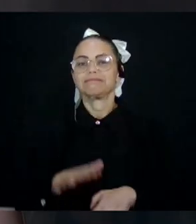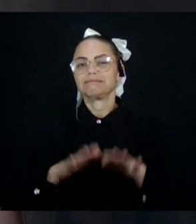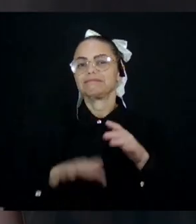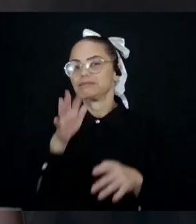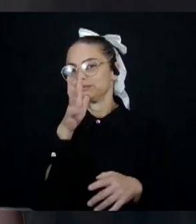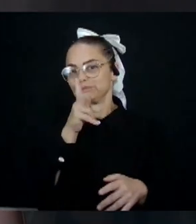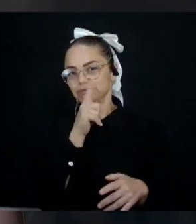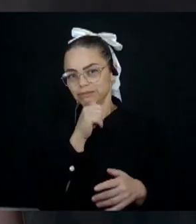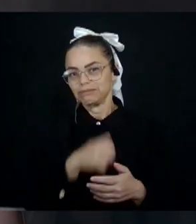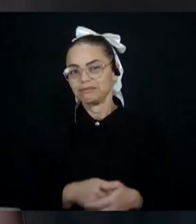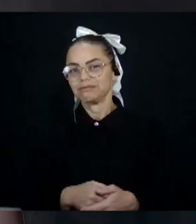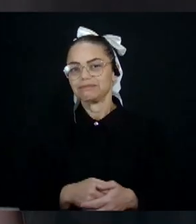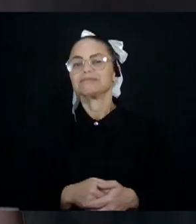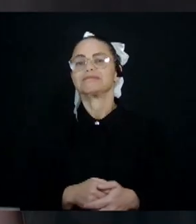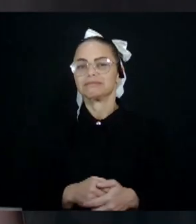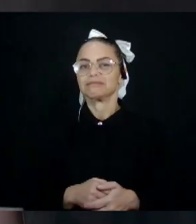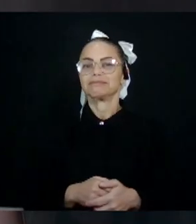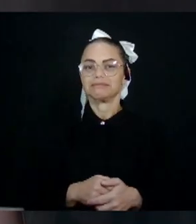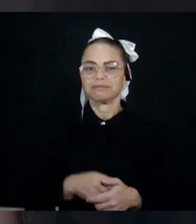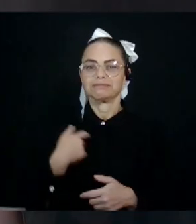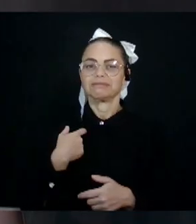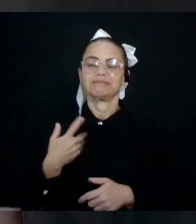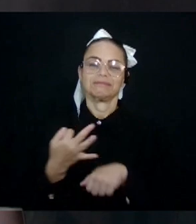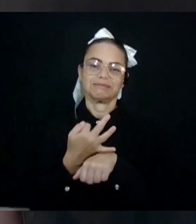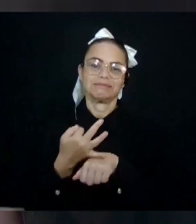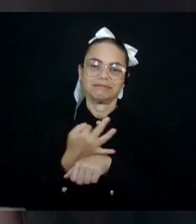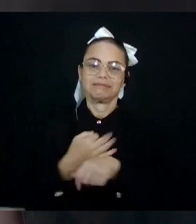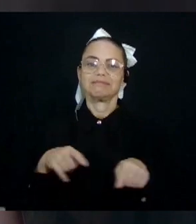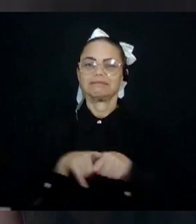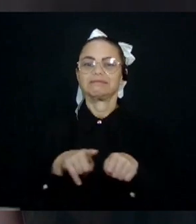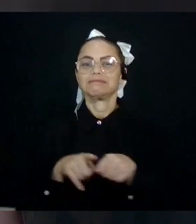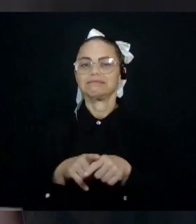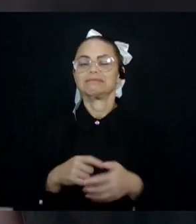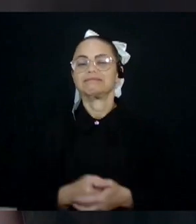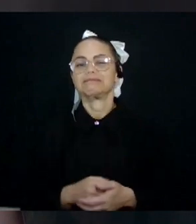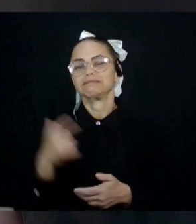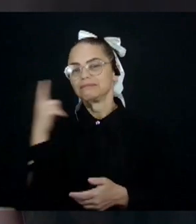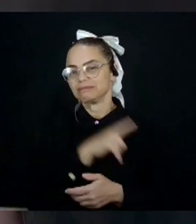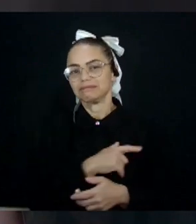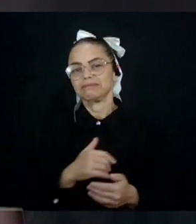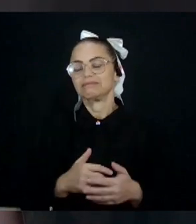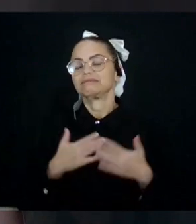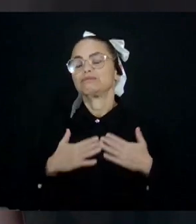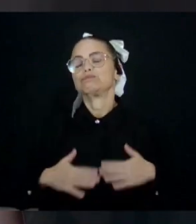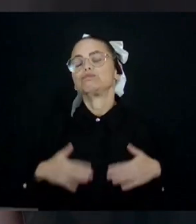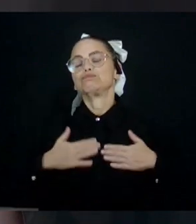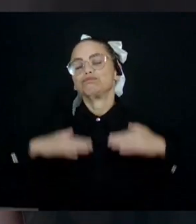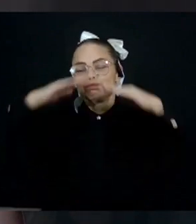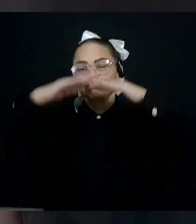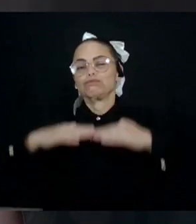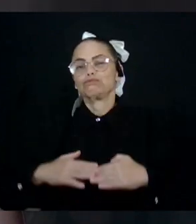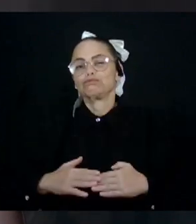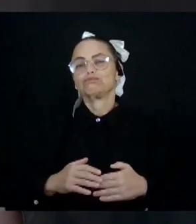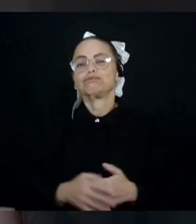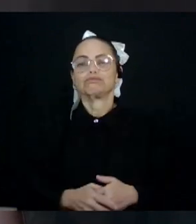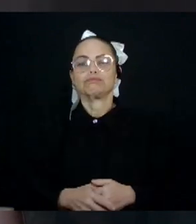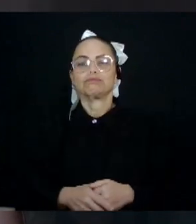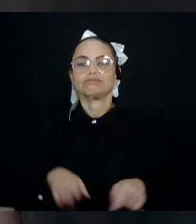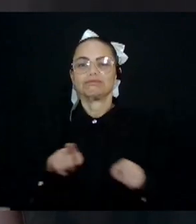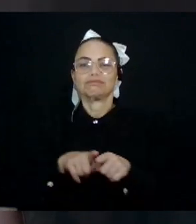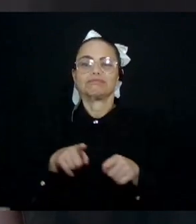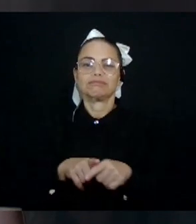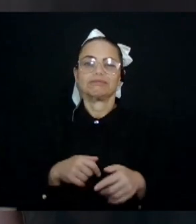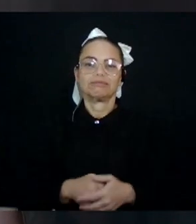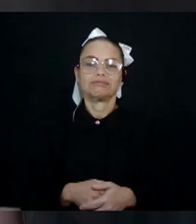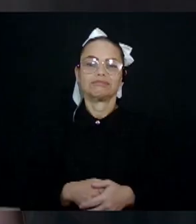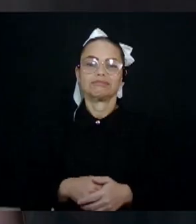para entrar no modo férias também, Uhum. né? De conseguir descansar, de conseguir relaxar. Então, do mesmo tempo que se leva um tempo